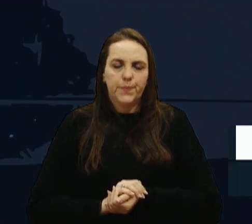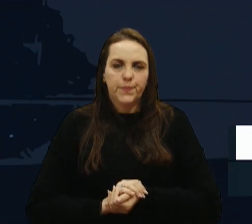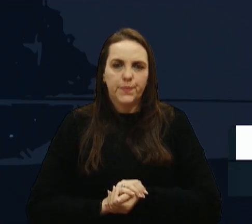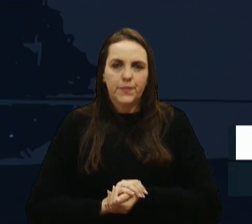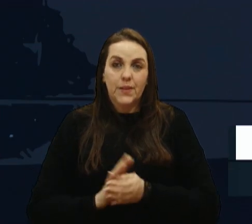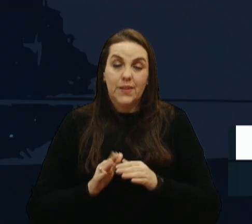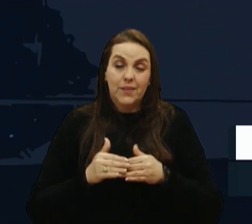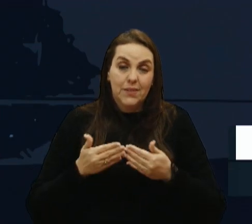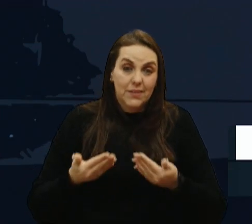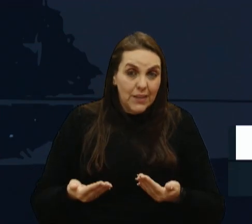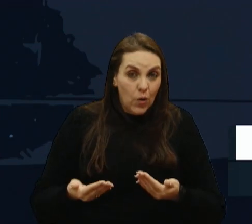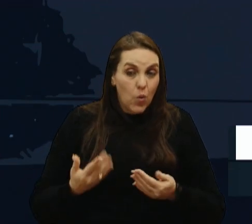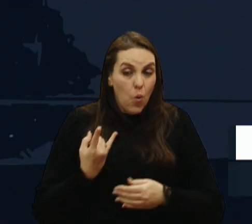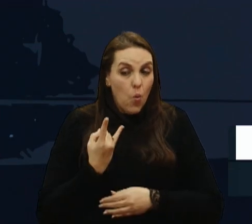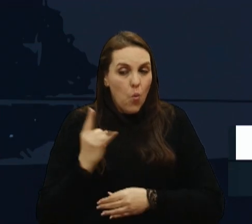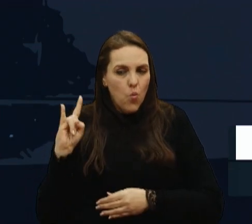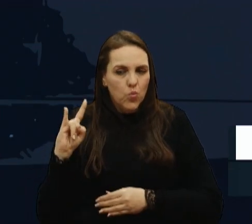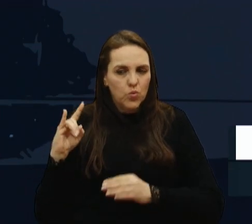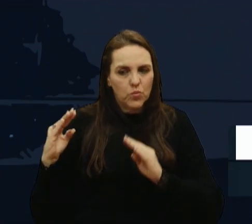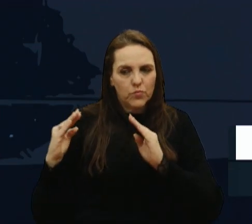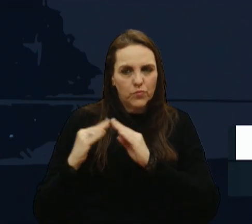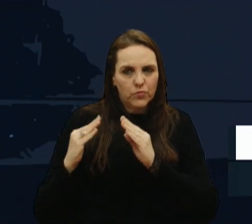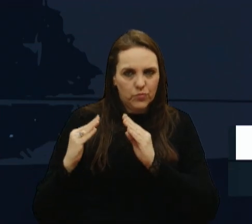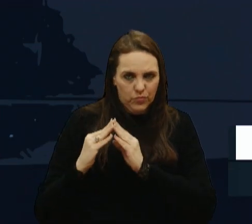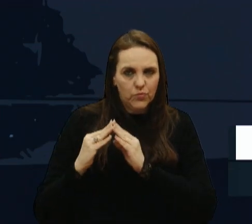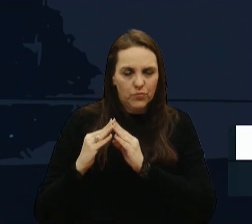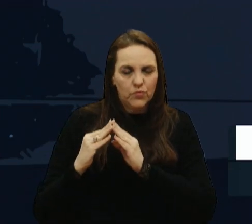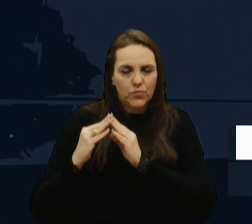quando nós abrimos o último abrigo em outubro do ano passado,